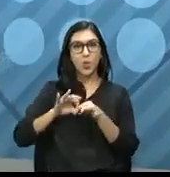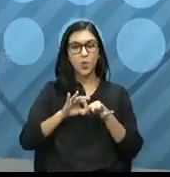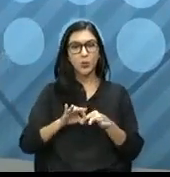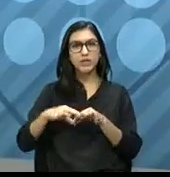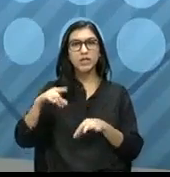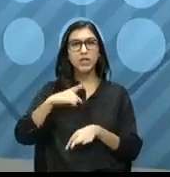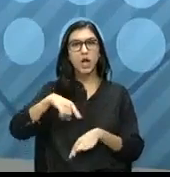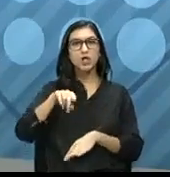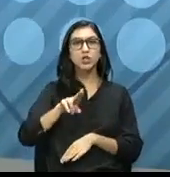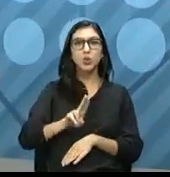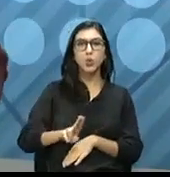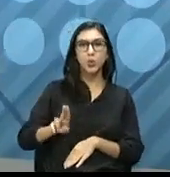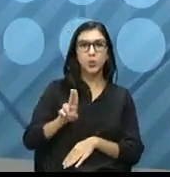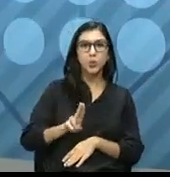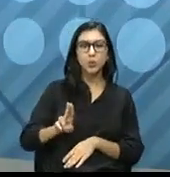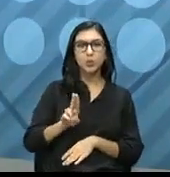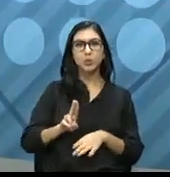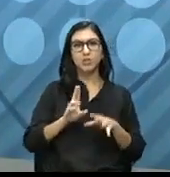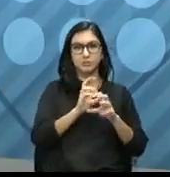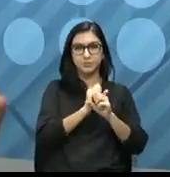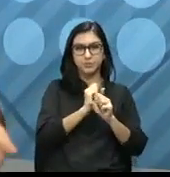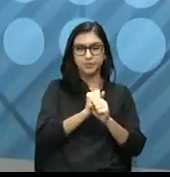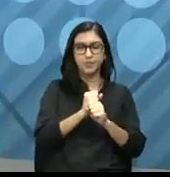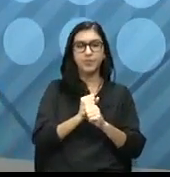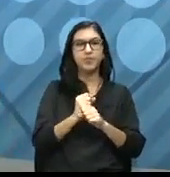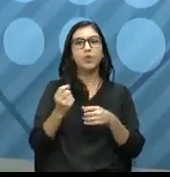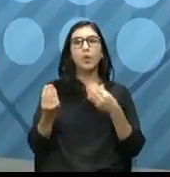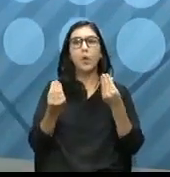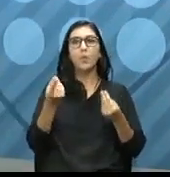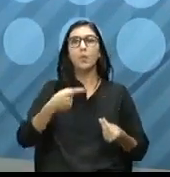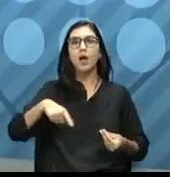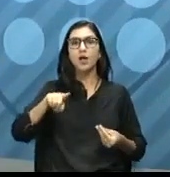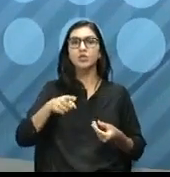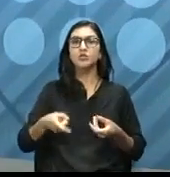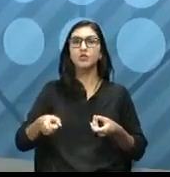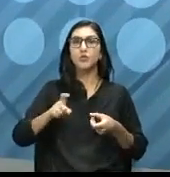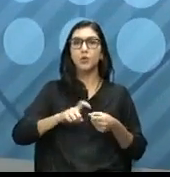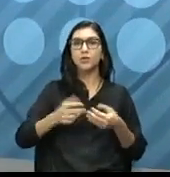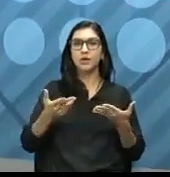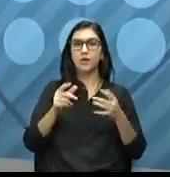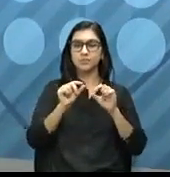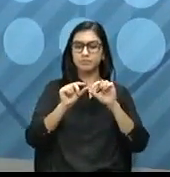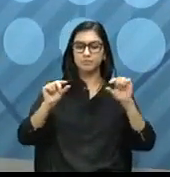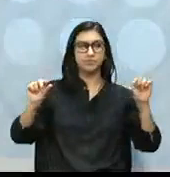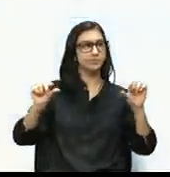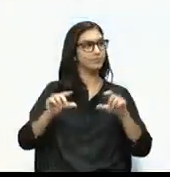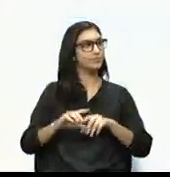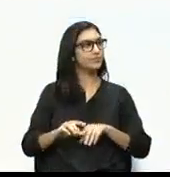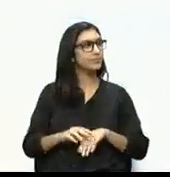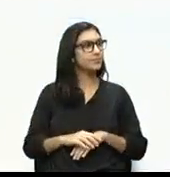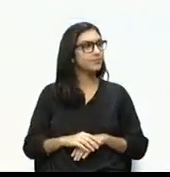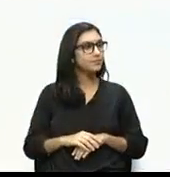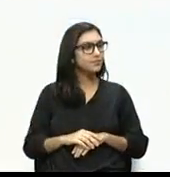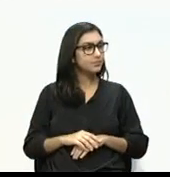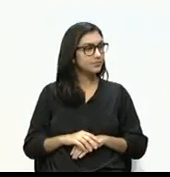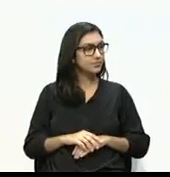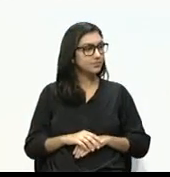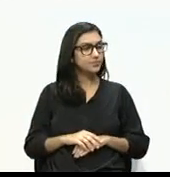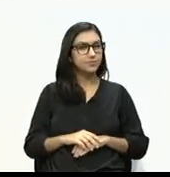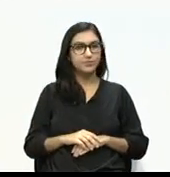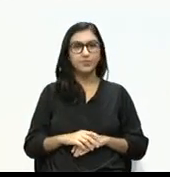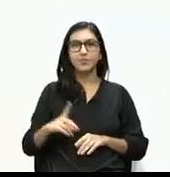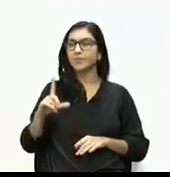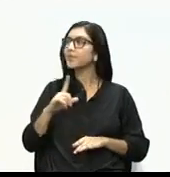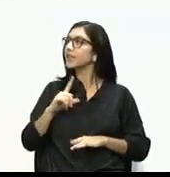vamos utilizar uma dessas operações. E para isso, então, nós vamos retomar o enunciado. Acompanhe. Em